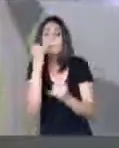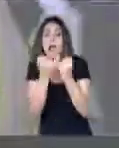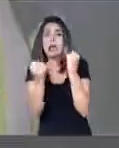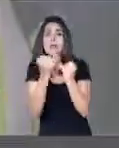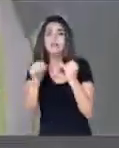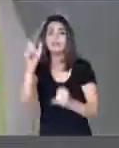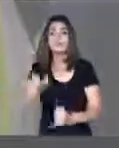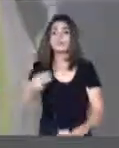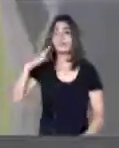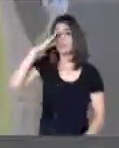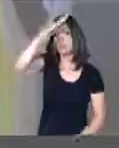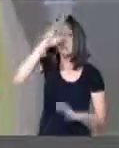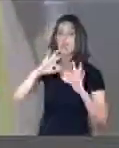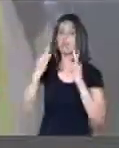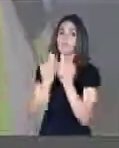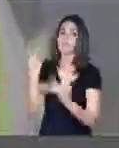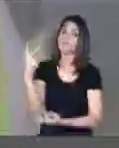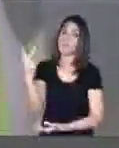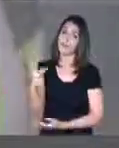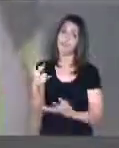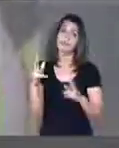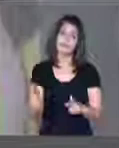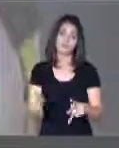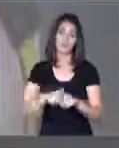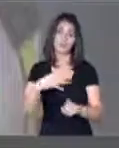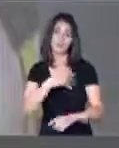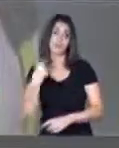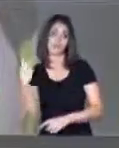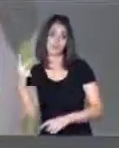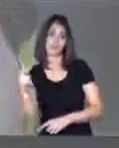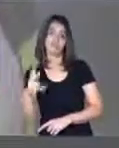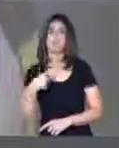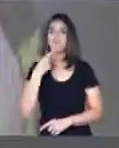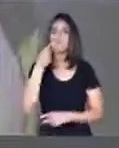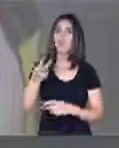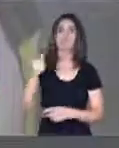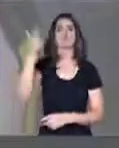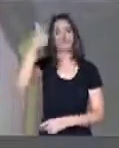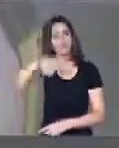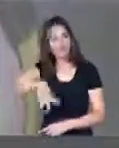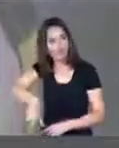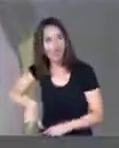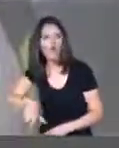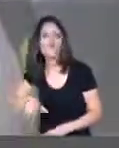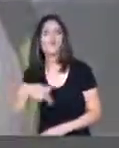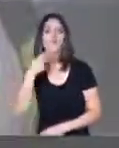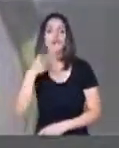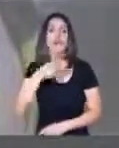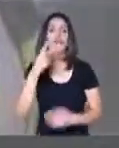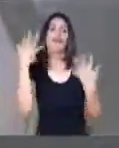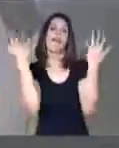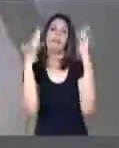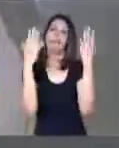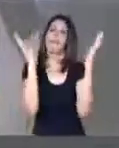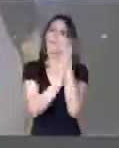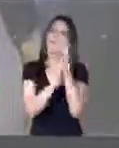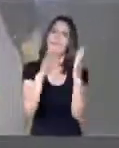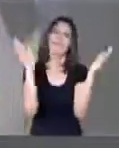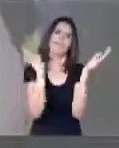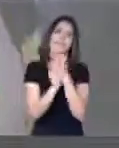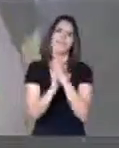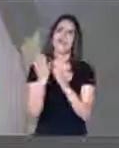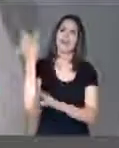visão do Bolsonaro e da sua família. Inclusive, o filho dele, agora há pouco, veio aqui novamente fazer elogios a um